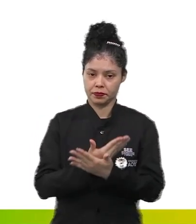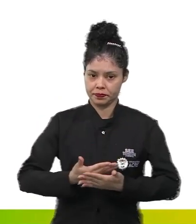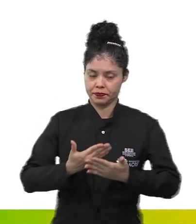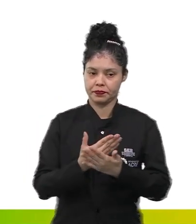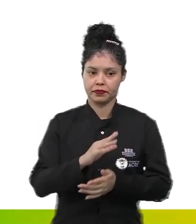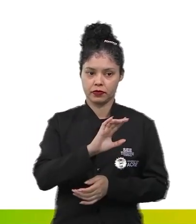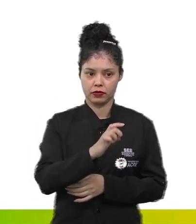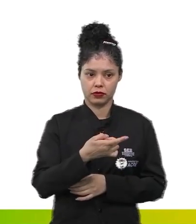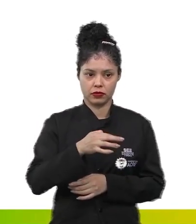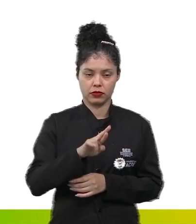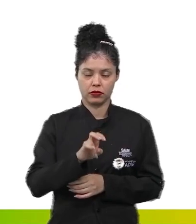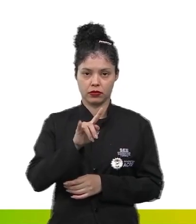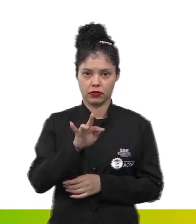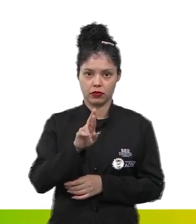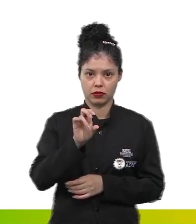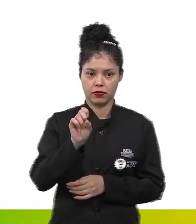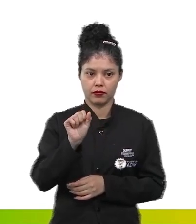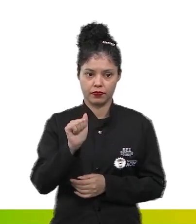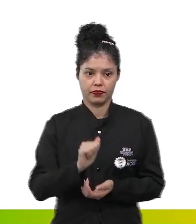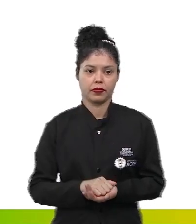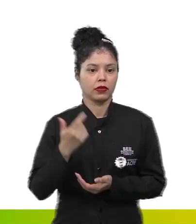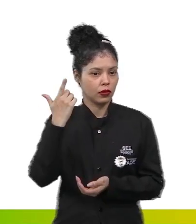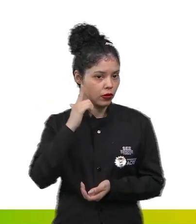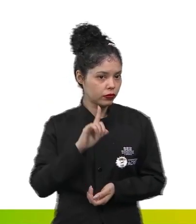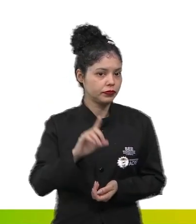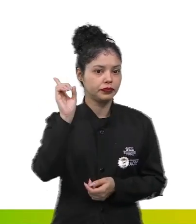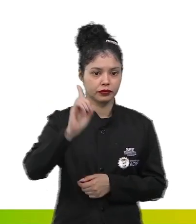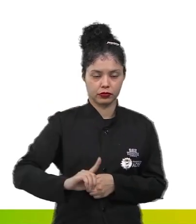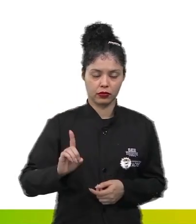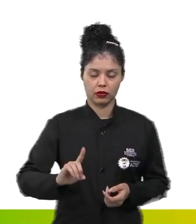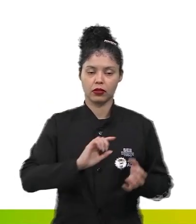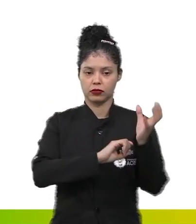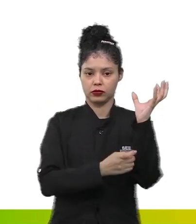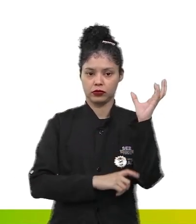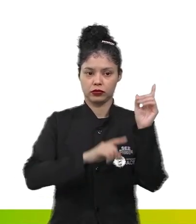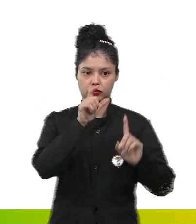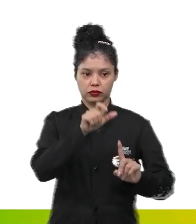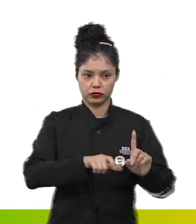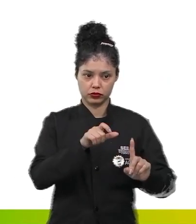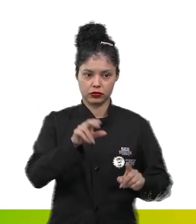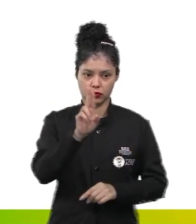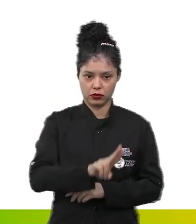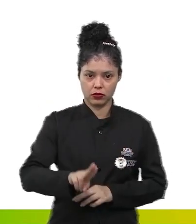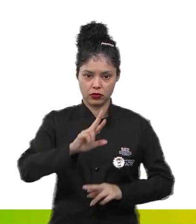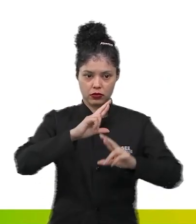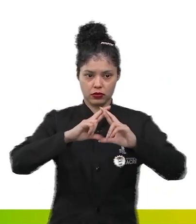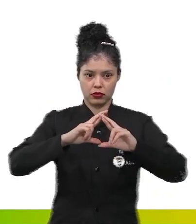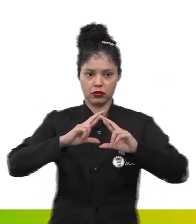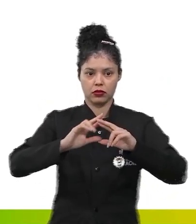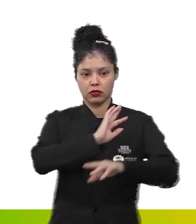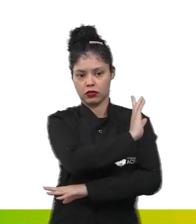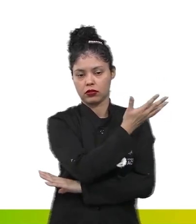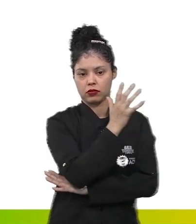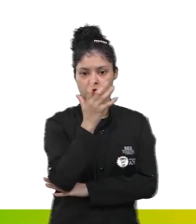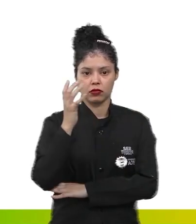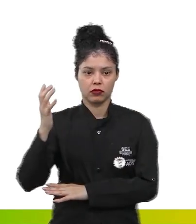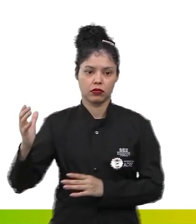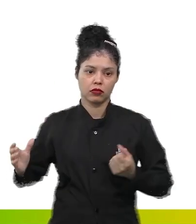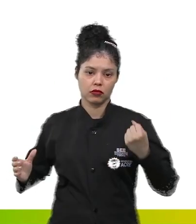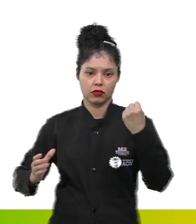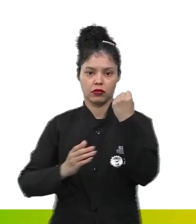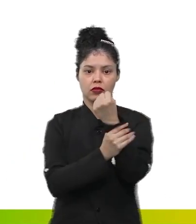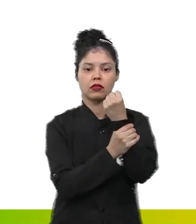das reservas extrativistas, garantindo o direito dos seringueiros ao uso sustentável